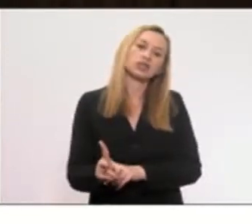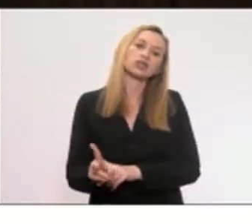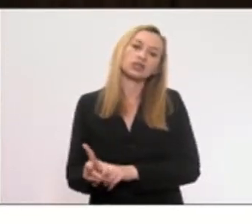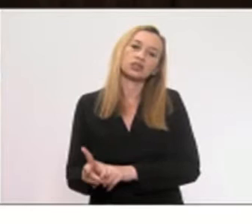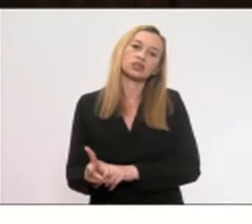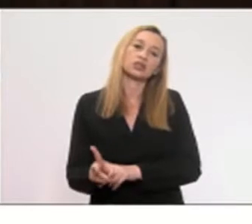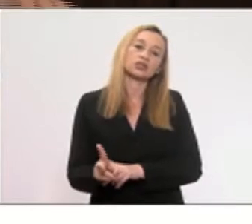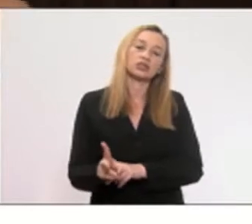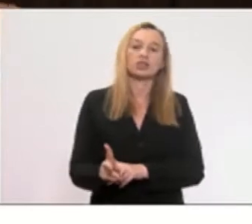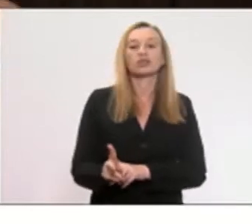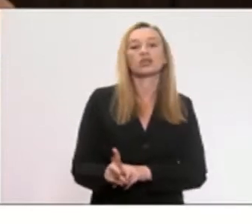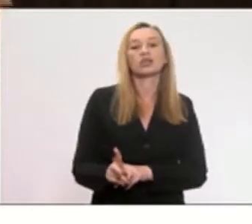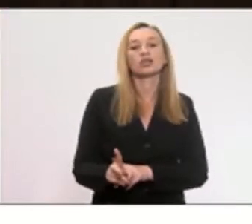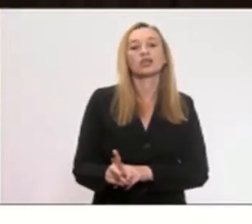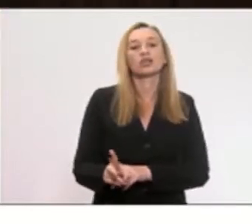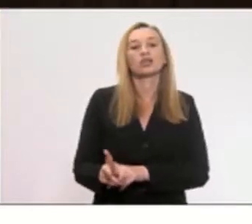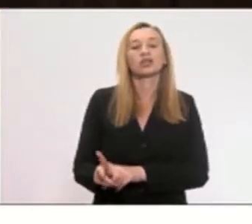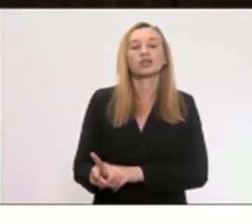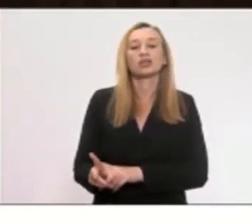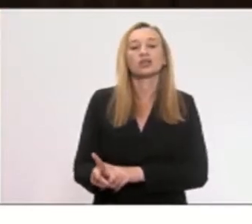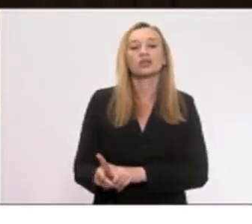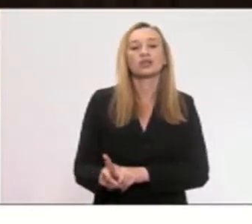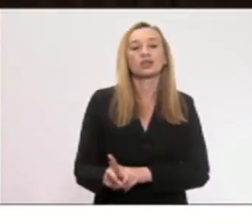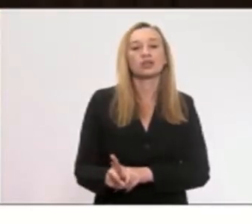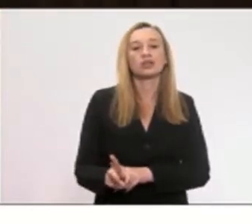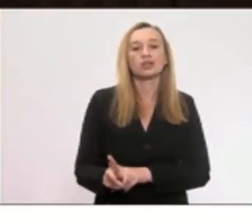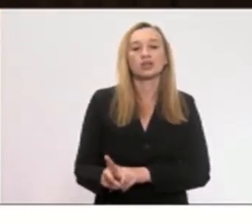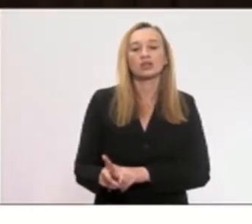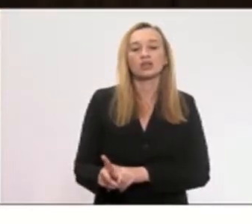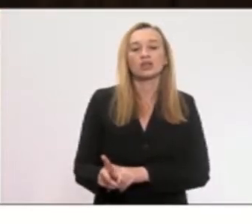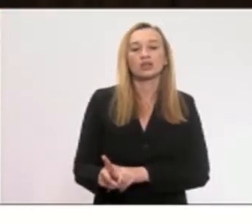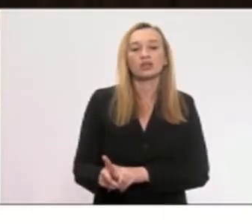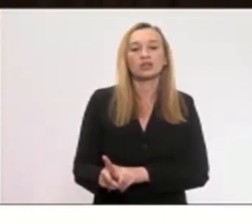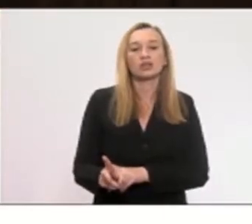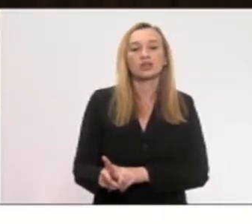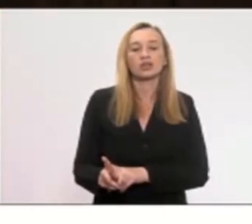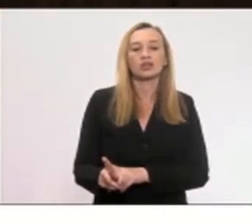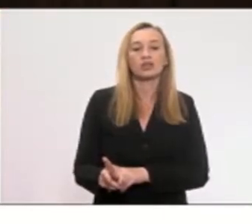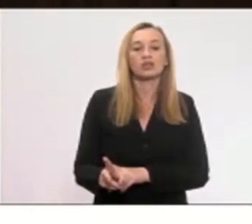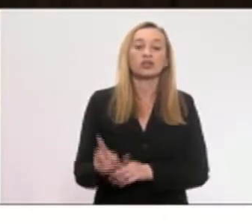século XXI, com uma produção de